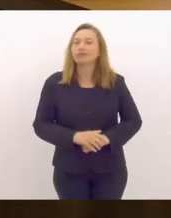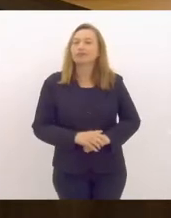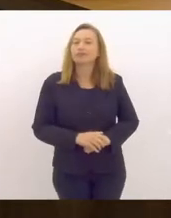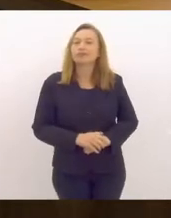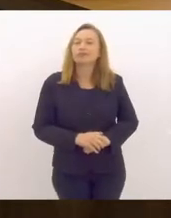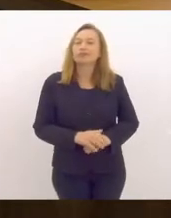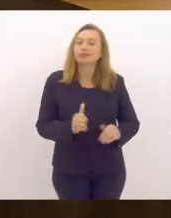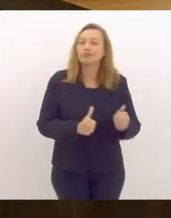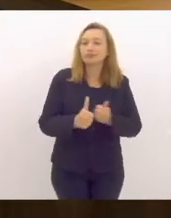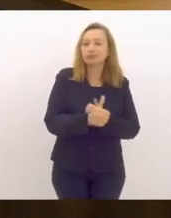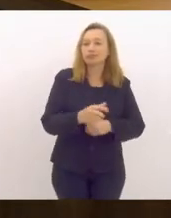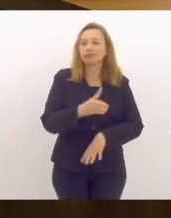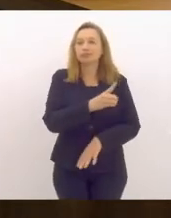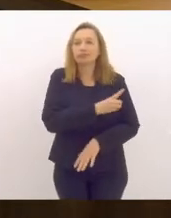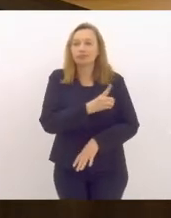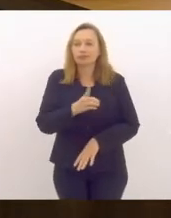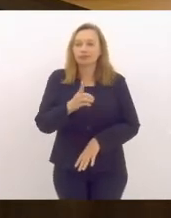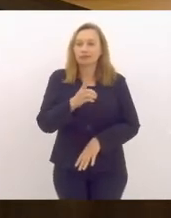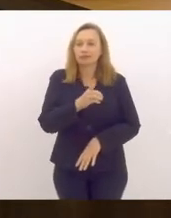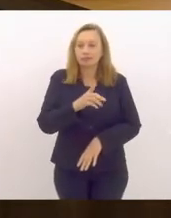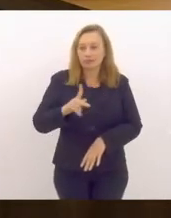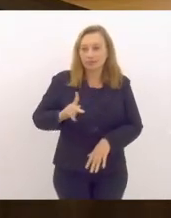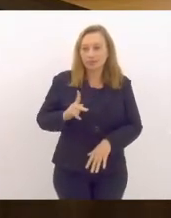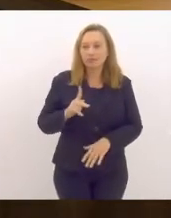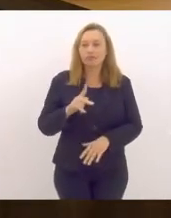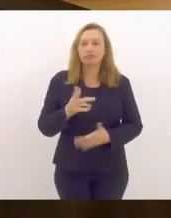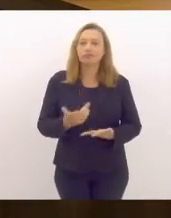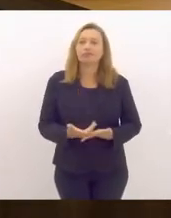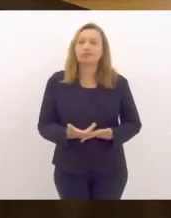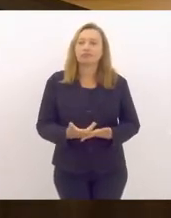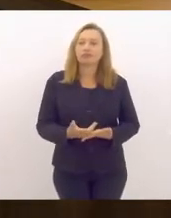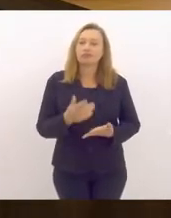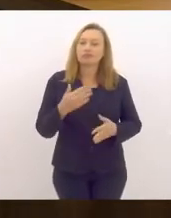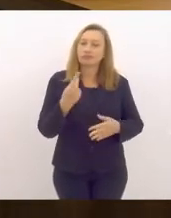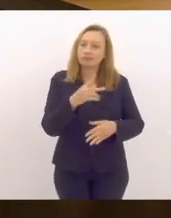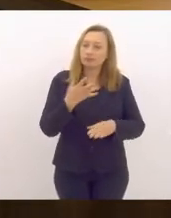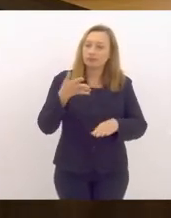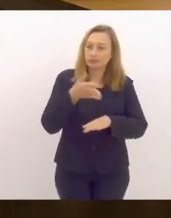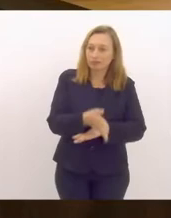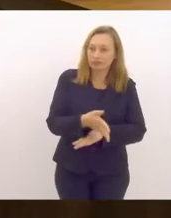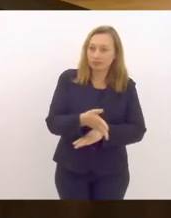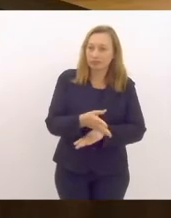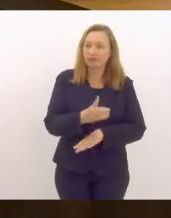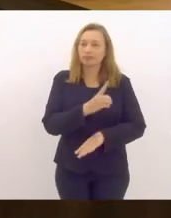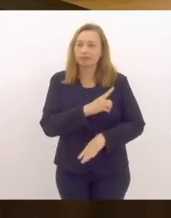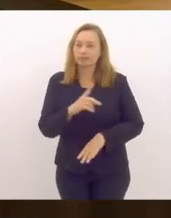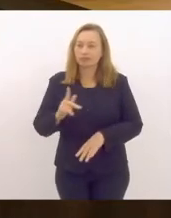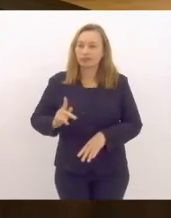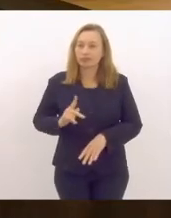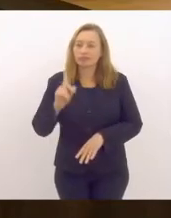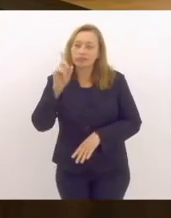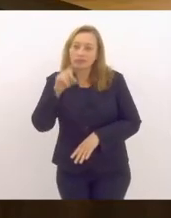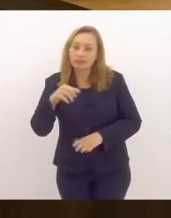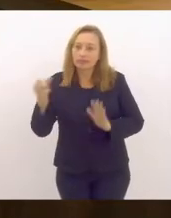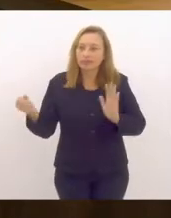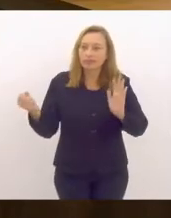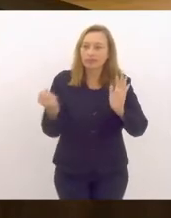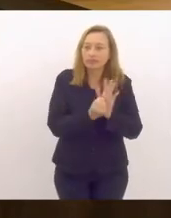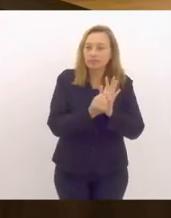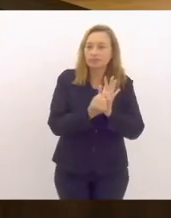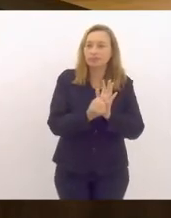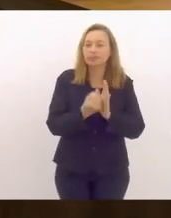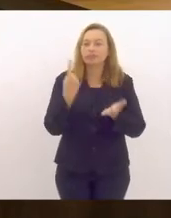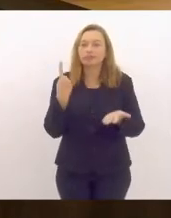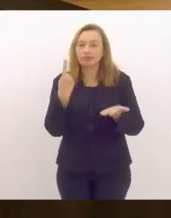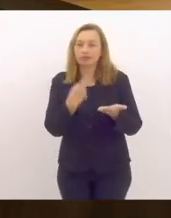da Defensoria Pública. E, sem dúvida nenhuma, sua chegada à Defensoria Pública é um marco de